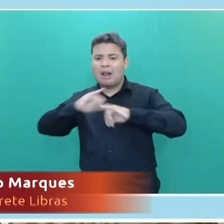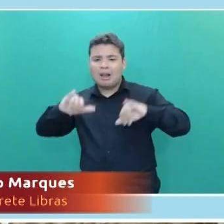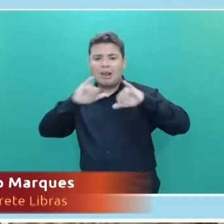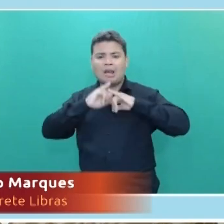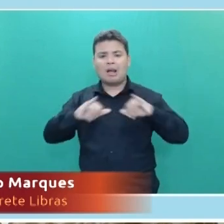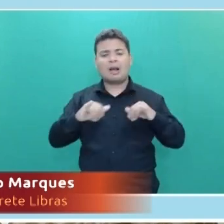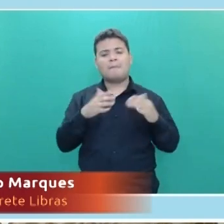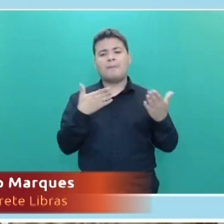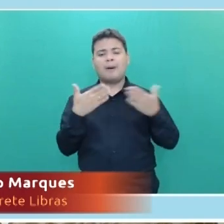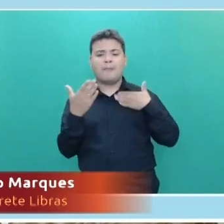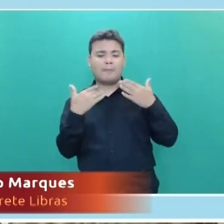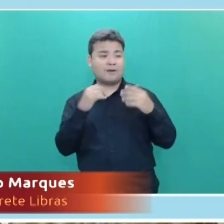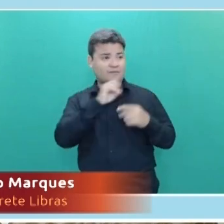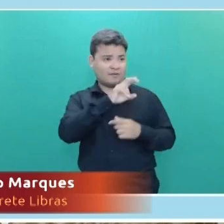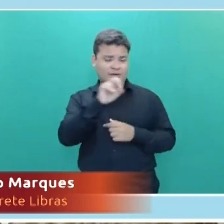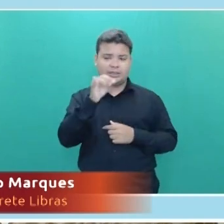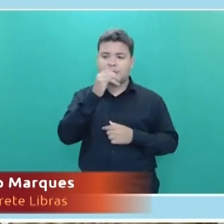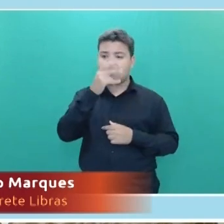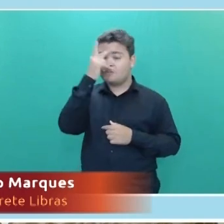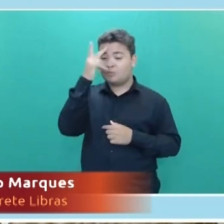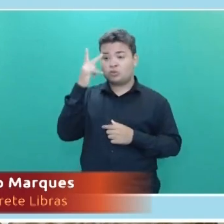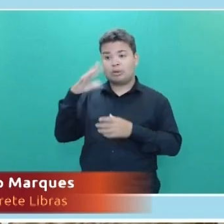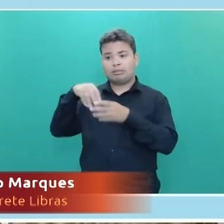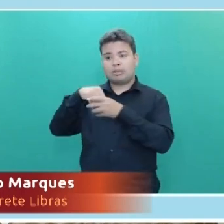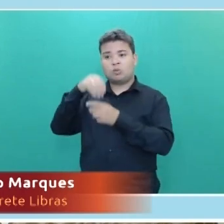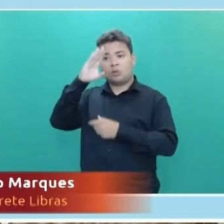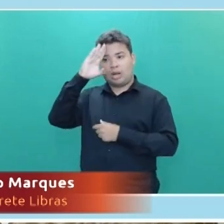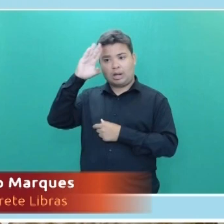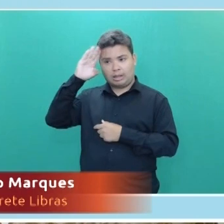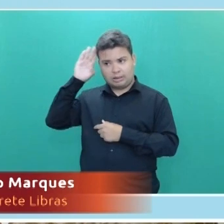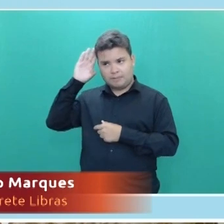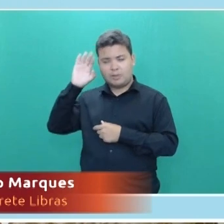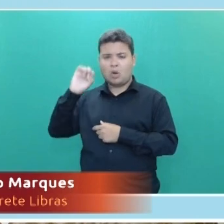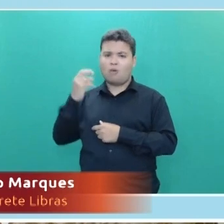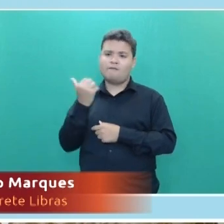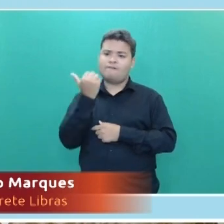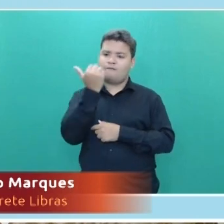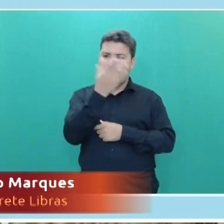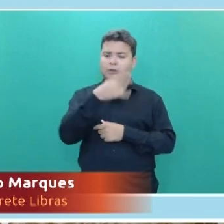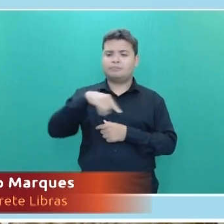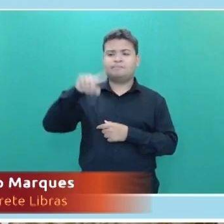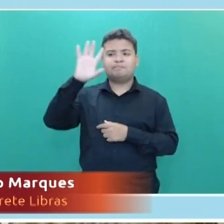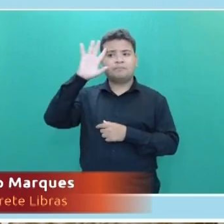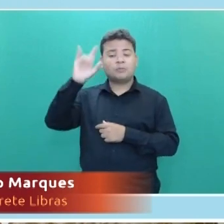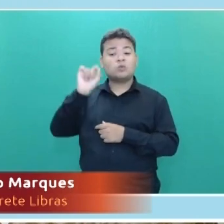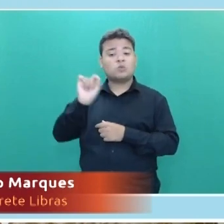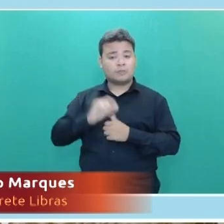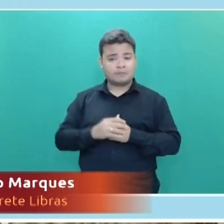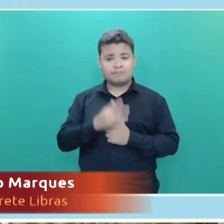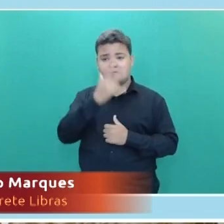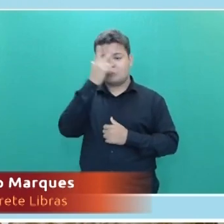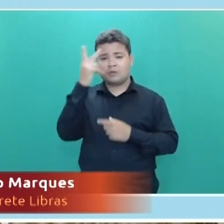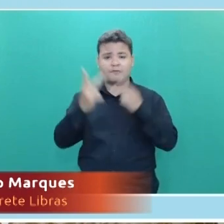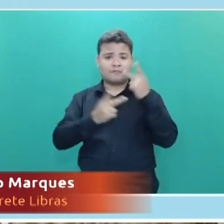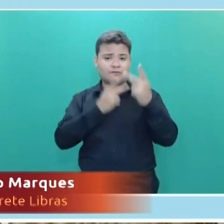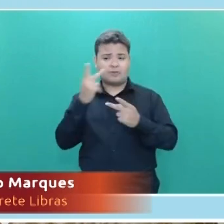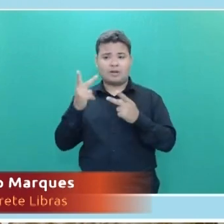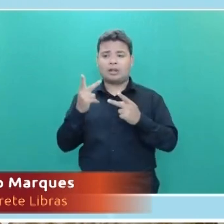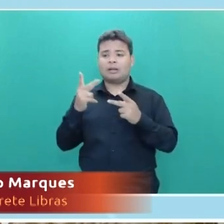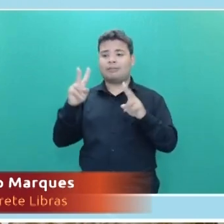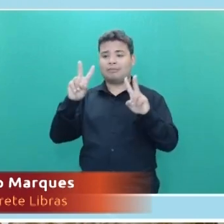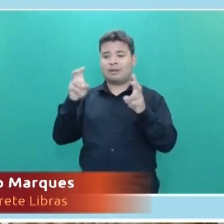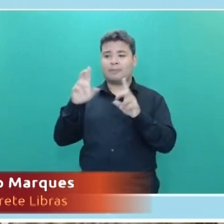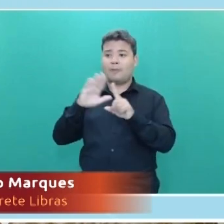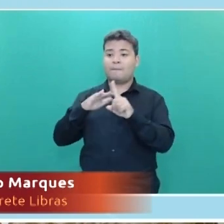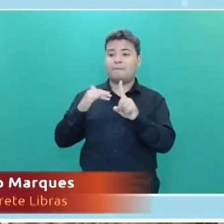pessoas, de forma geral, né, estando na academia ou não, pensam, mas as pessoas têm falado muito da questão do bullying, né, que